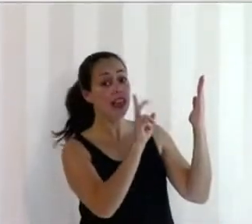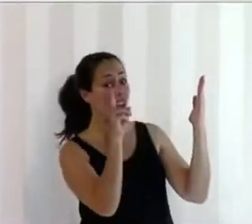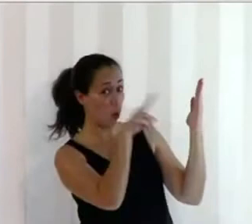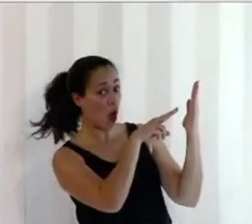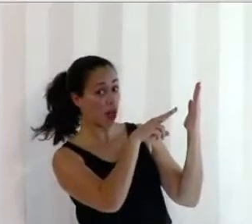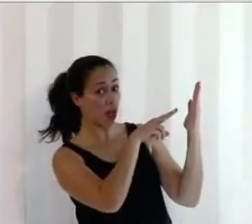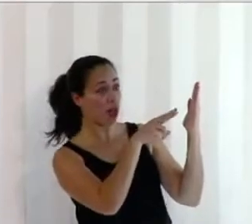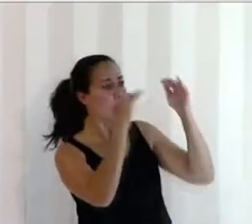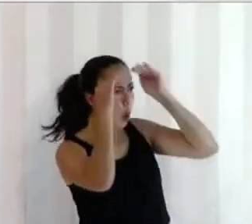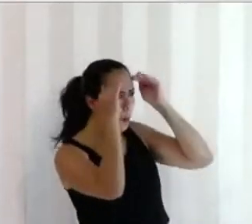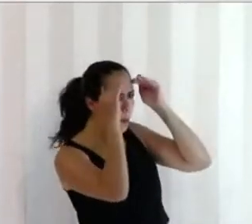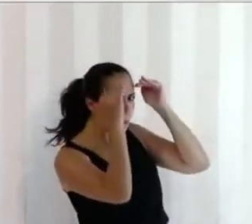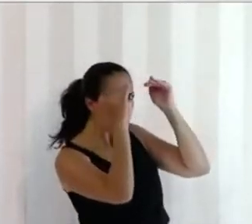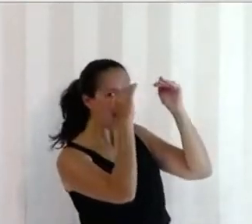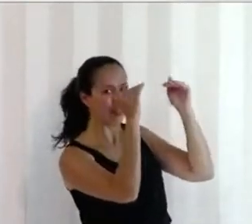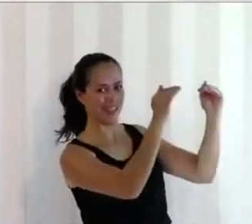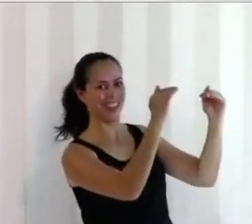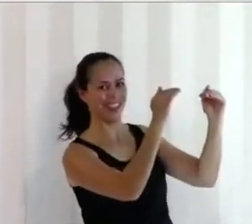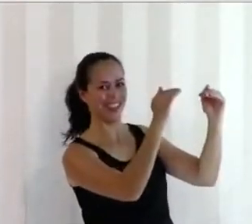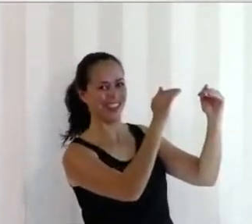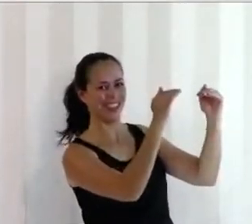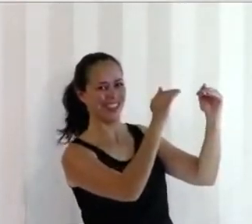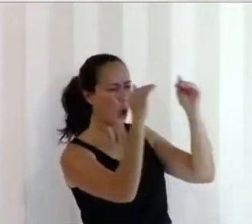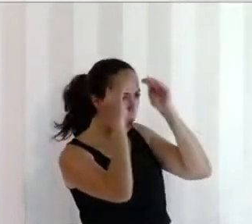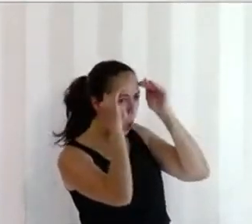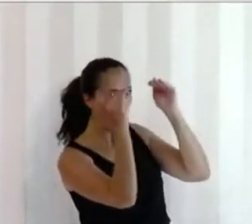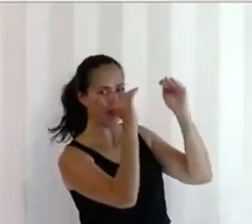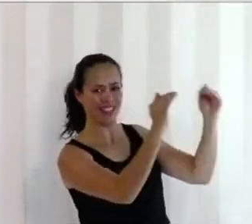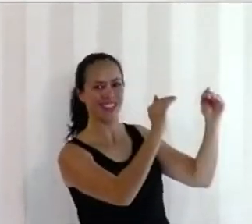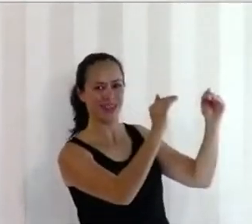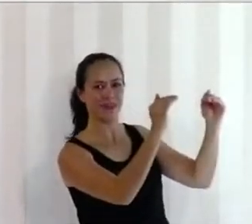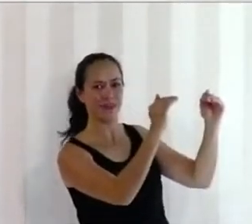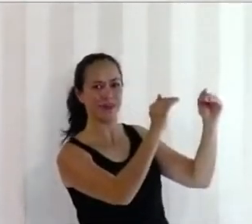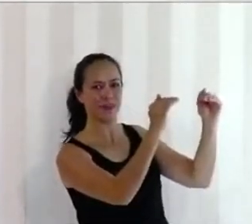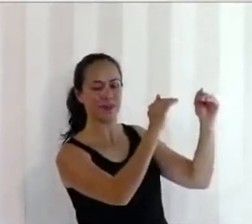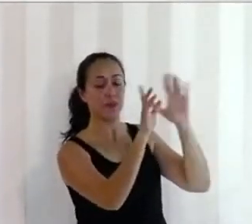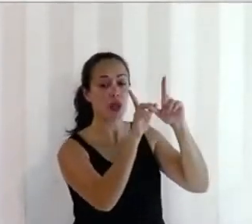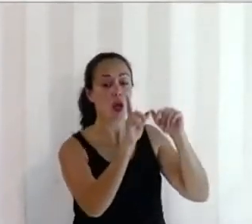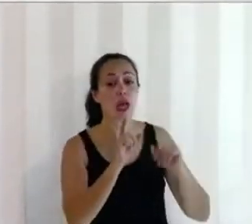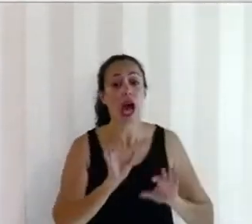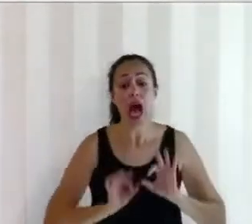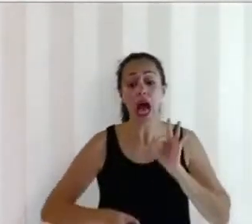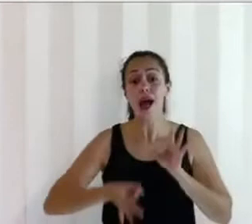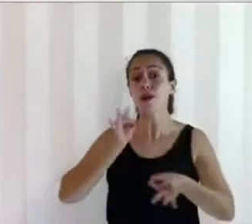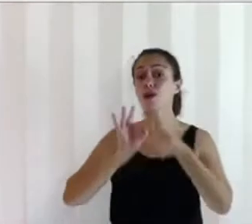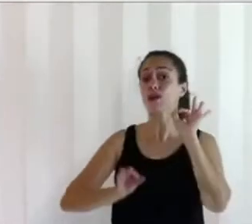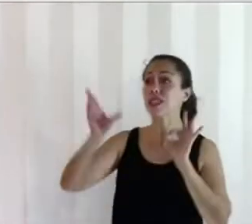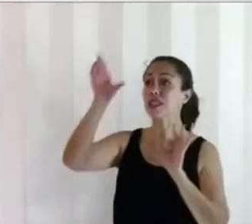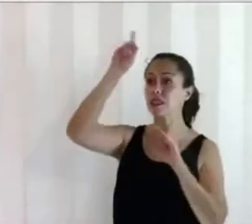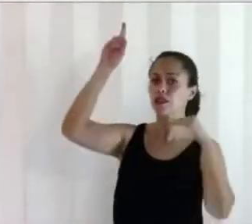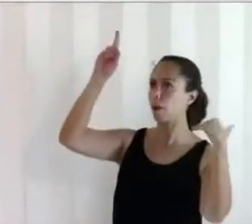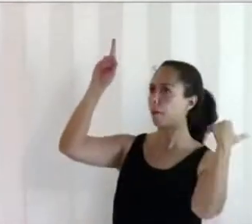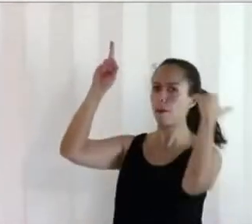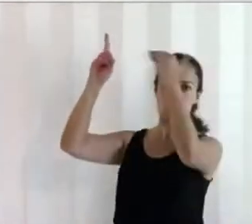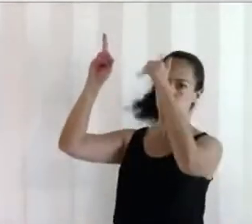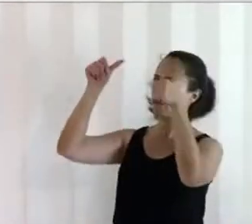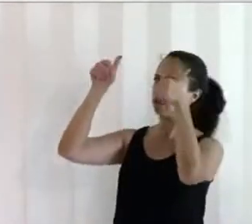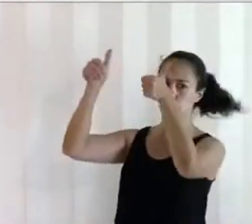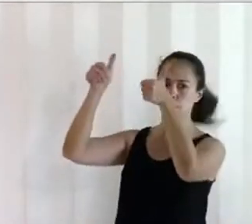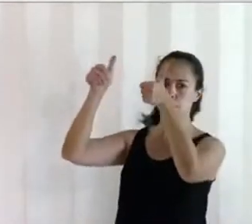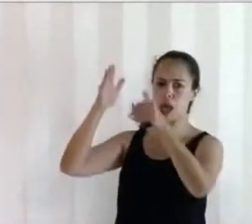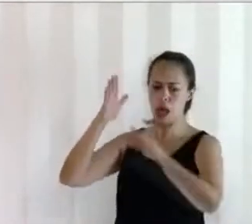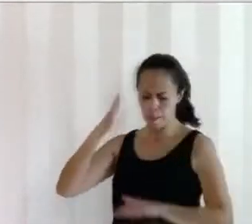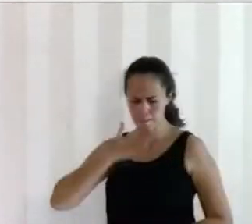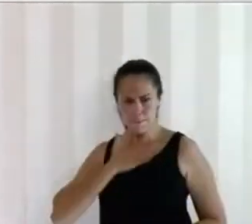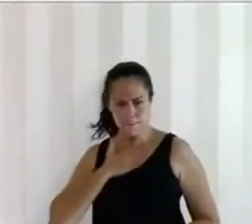a justiça nossa precisa ser maior do que a justiça dos fariseus. Então nós temos de entender o que é lei